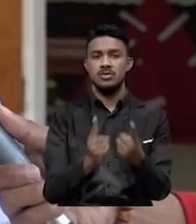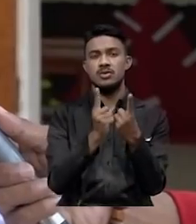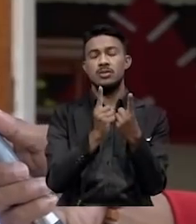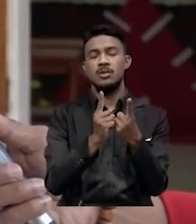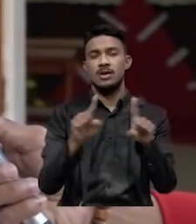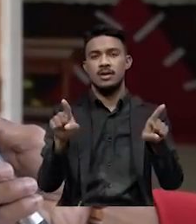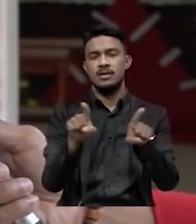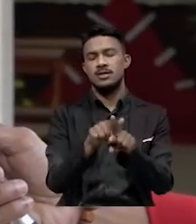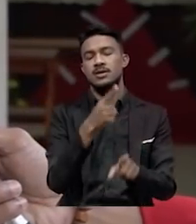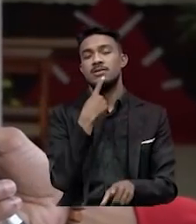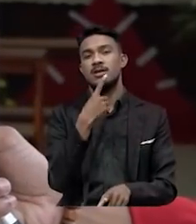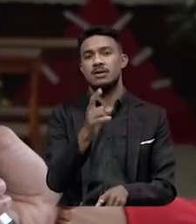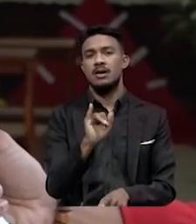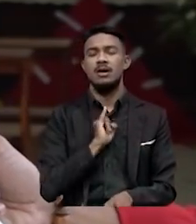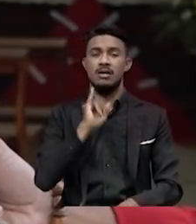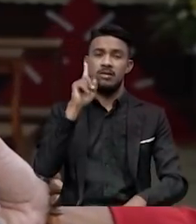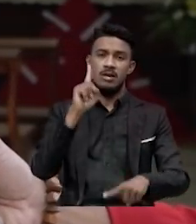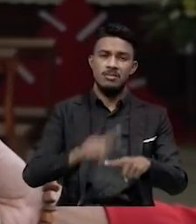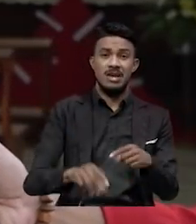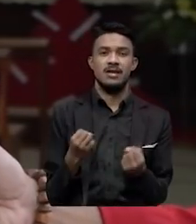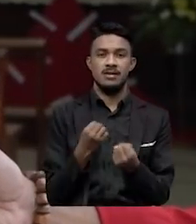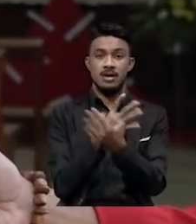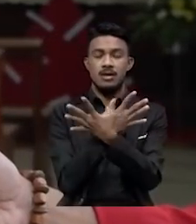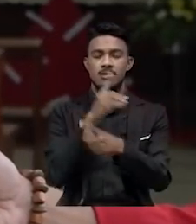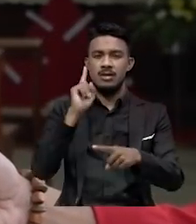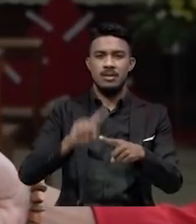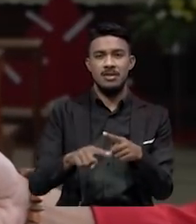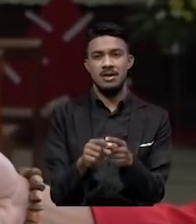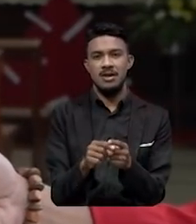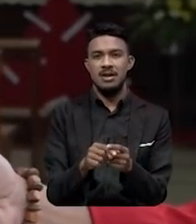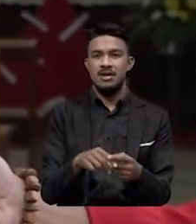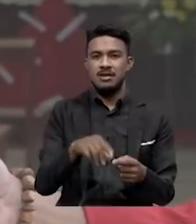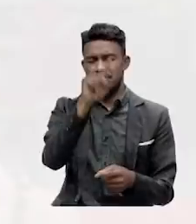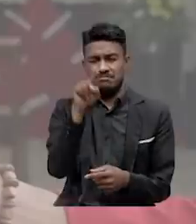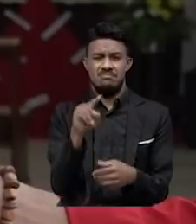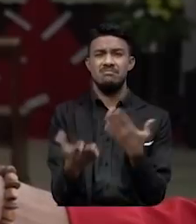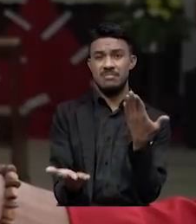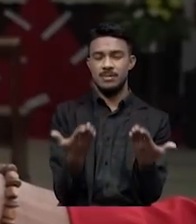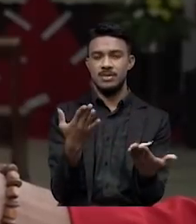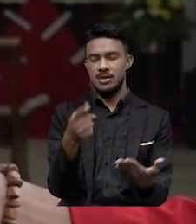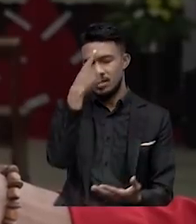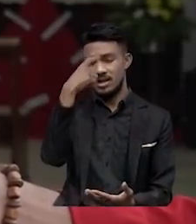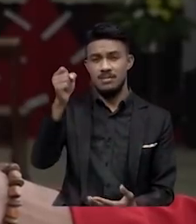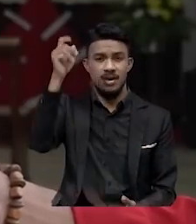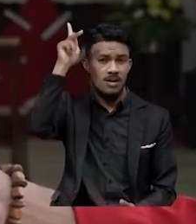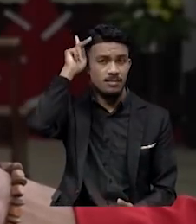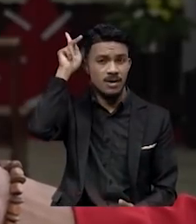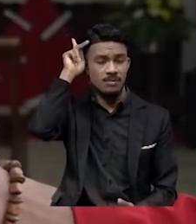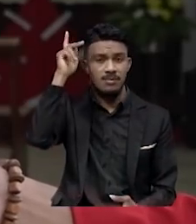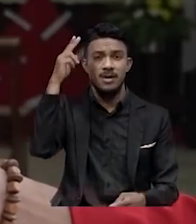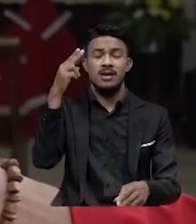mereka kata how lalika tahu lalika preocupa demais tambah ampa para